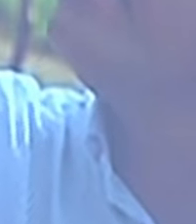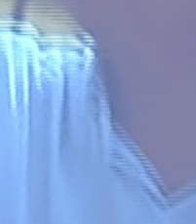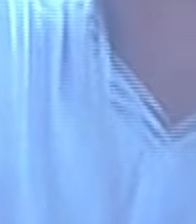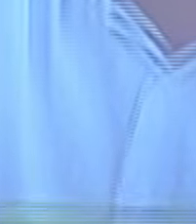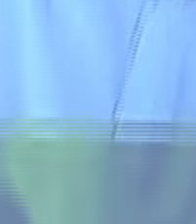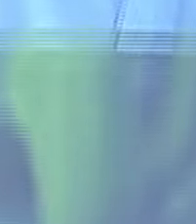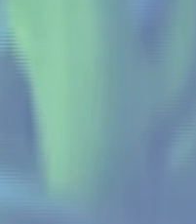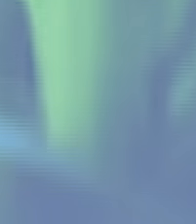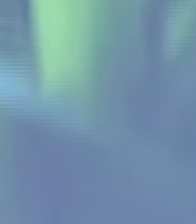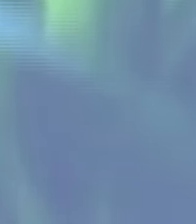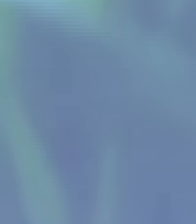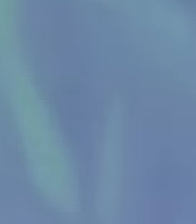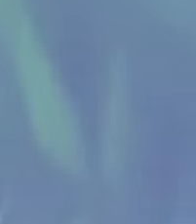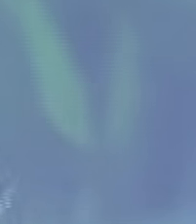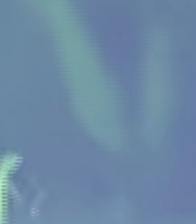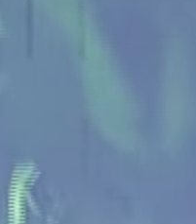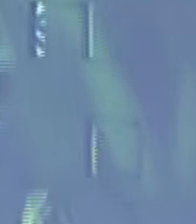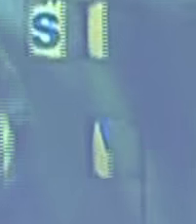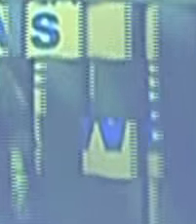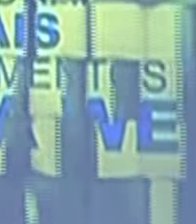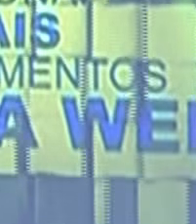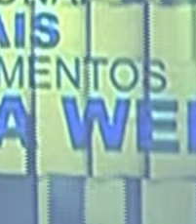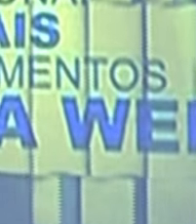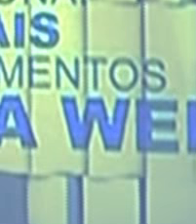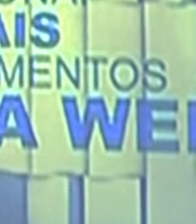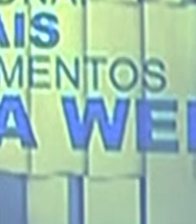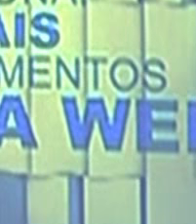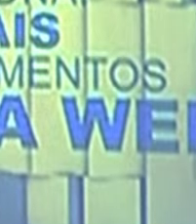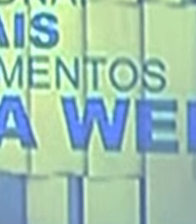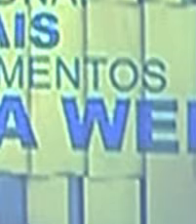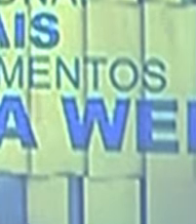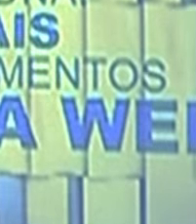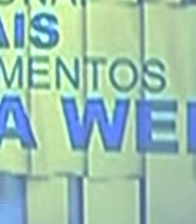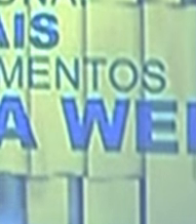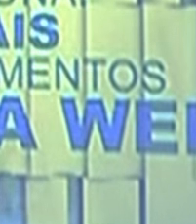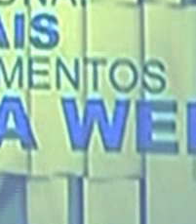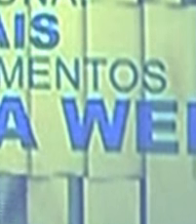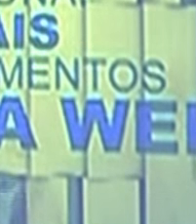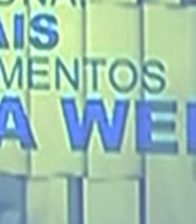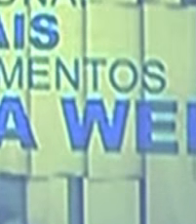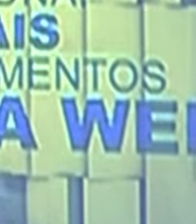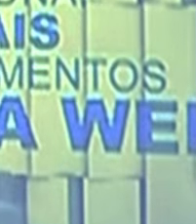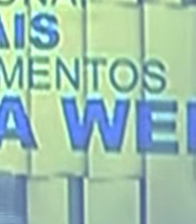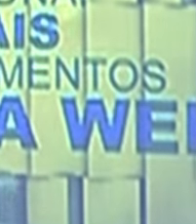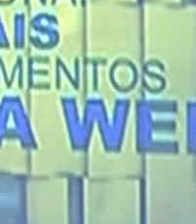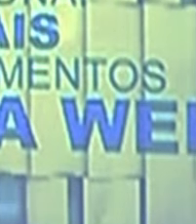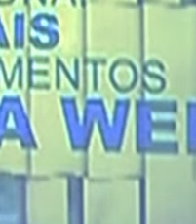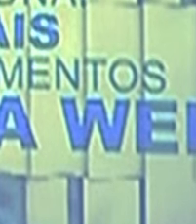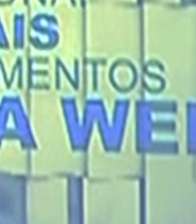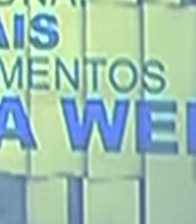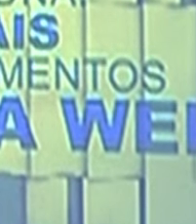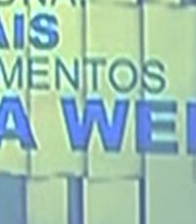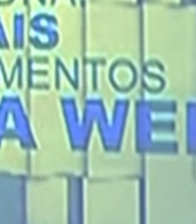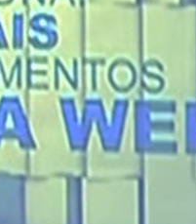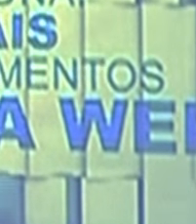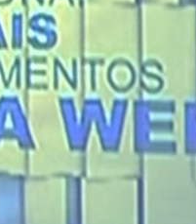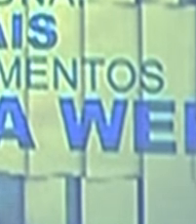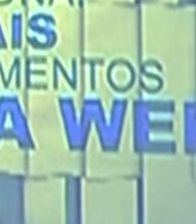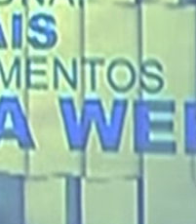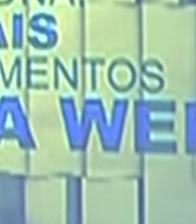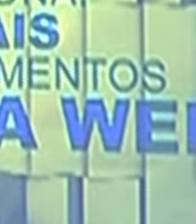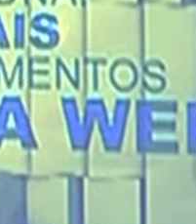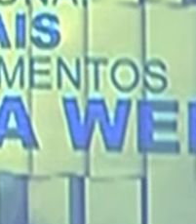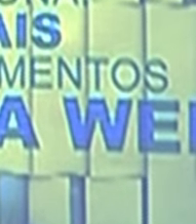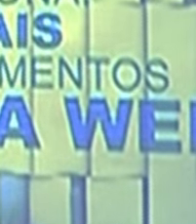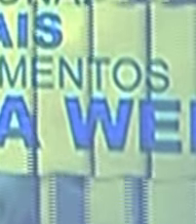uma novidade para facilitar essa parceria. É o PRONAF Mais Alimentos na Web. Agora, o produtor rural pode